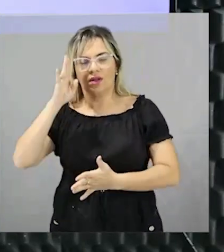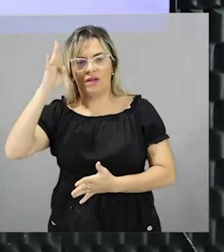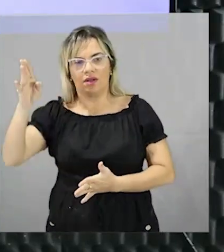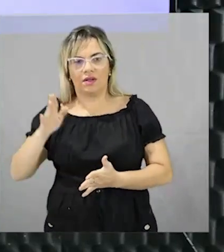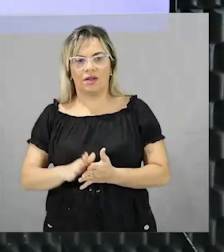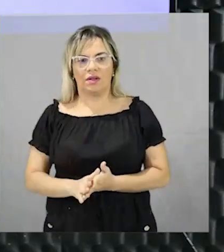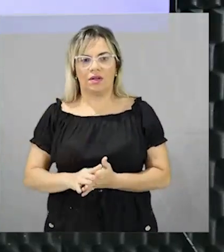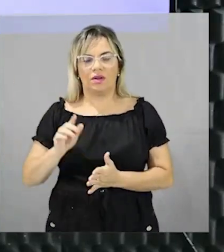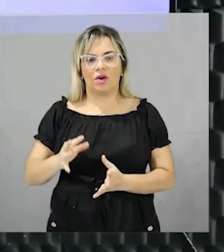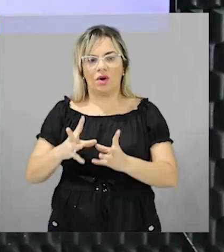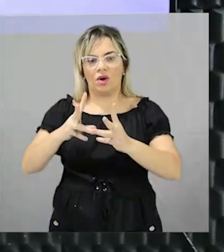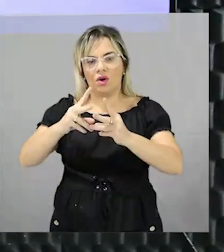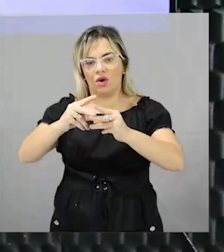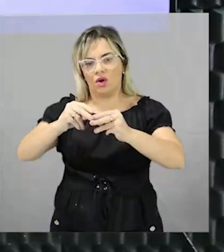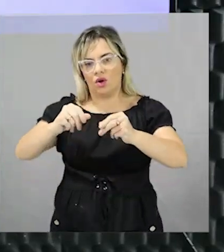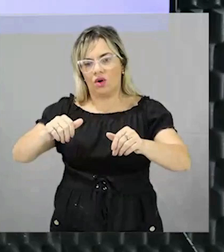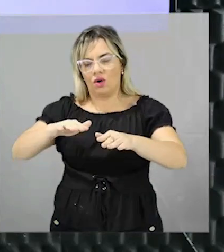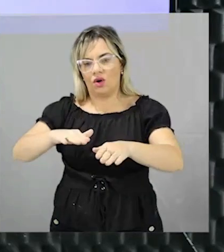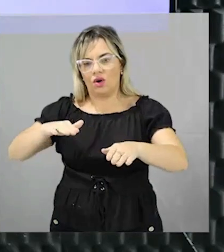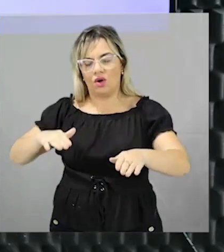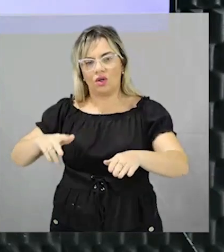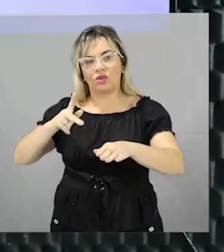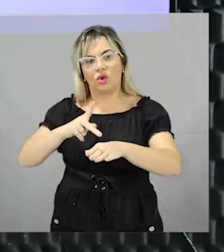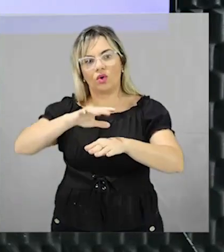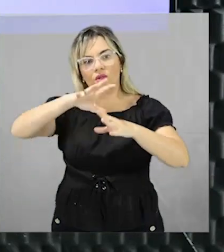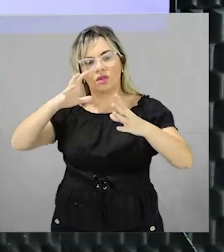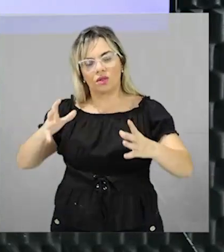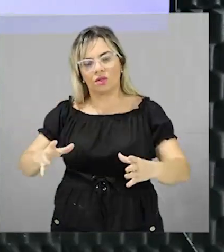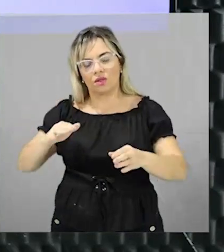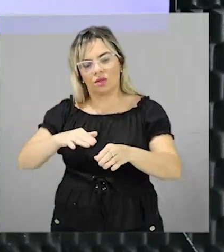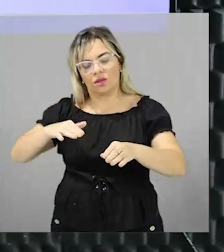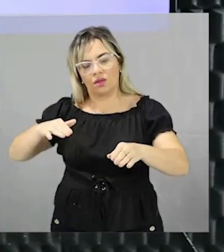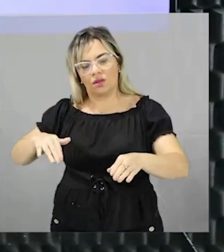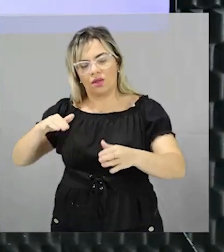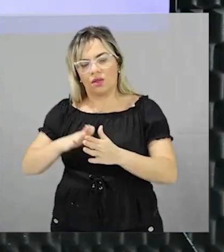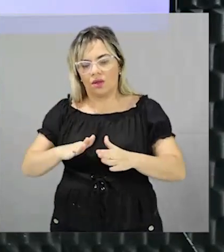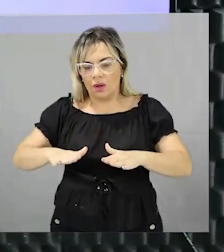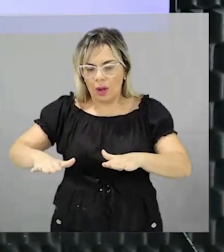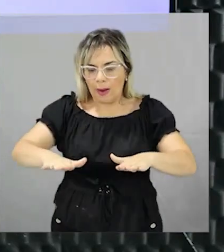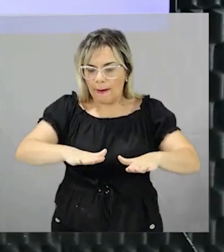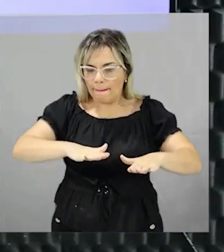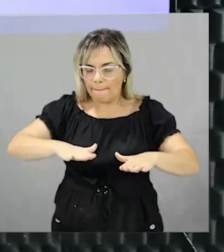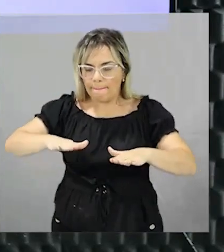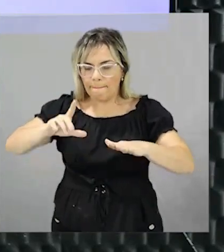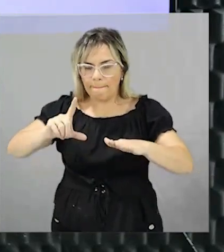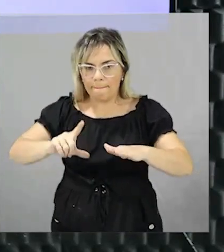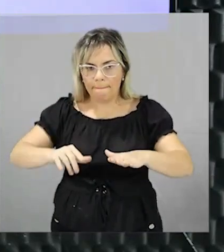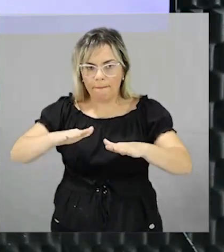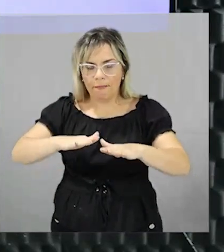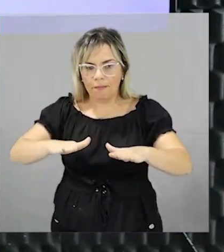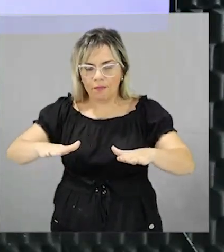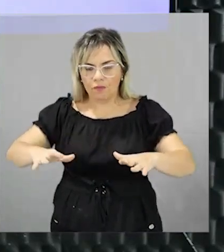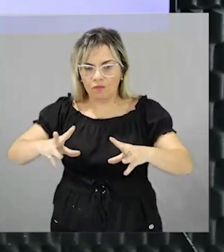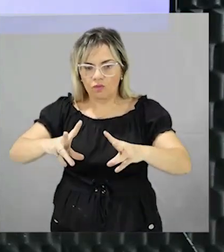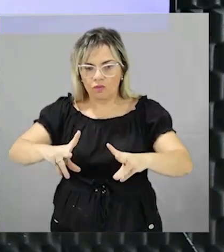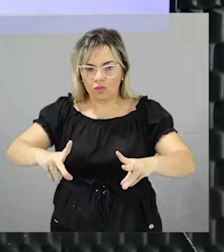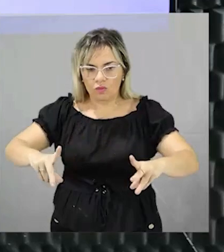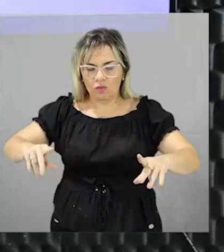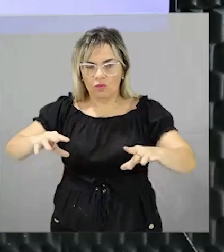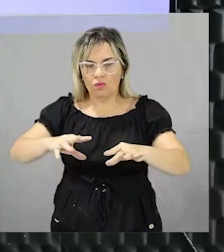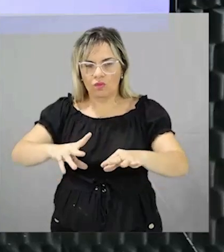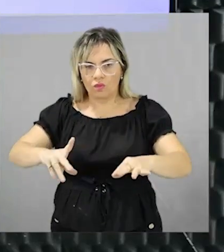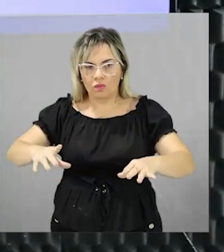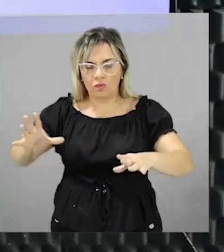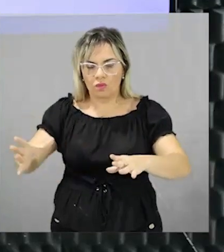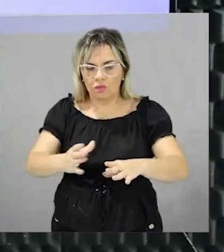da erosão de outras rochas. O nome bacia não é por acaso, é justamente áreas mais baixas, onde sedimentos que foram aí extraídos,